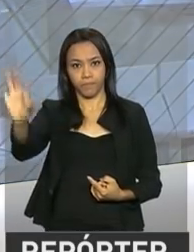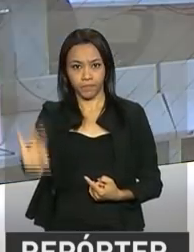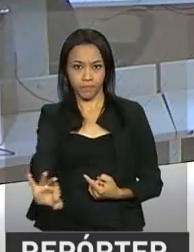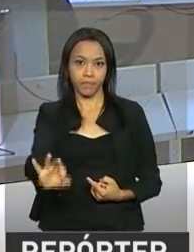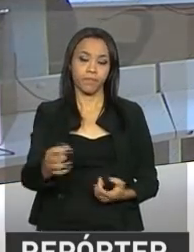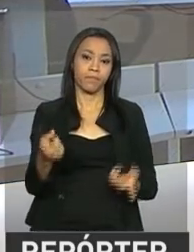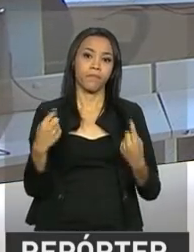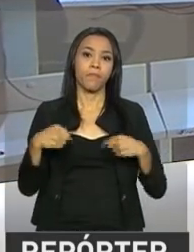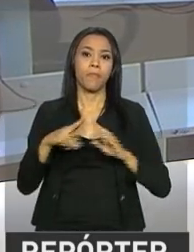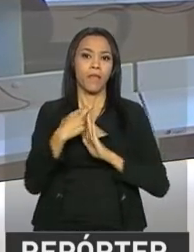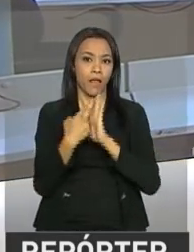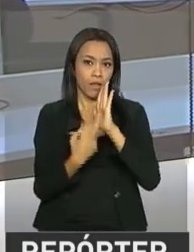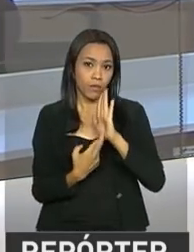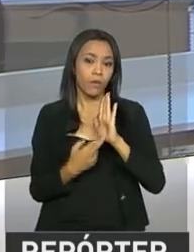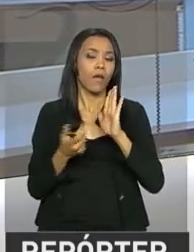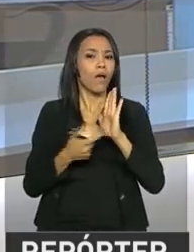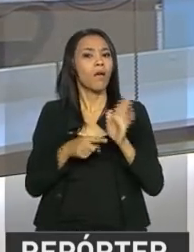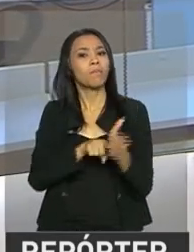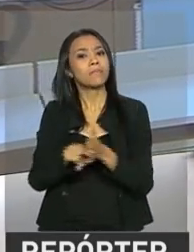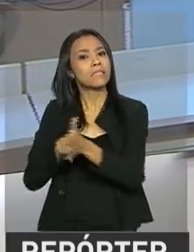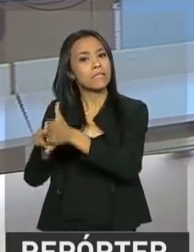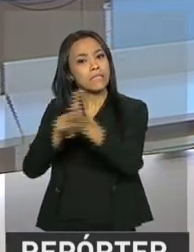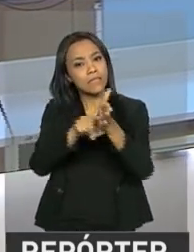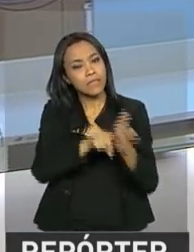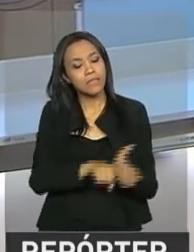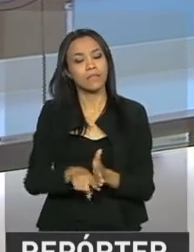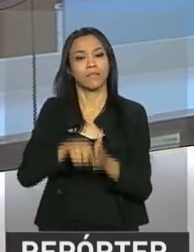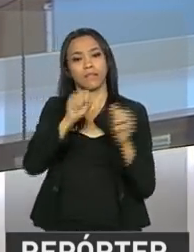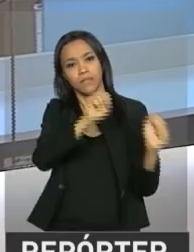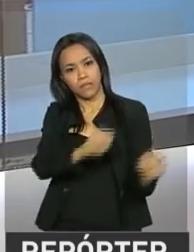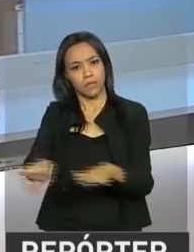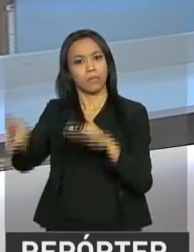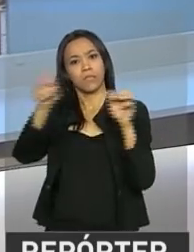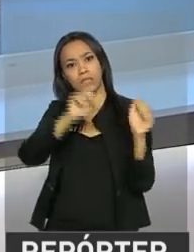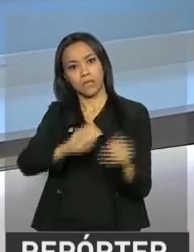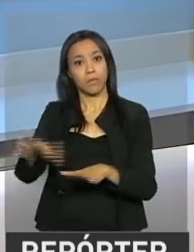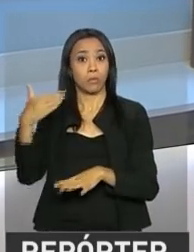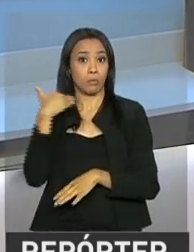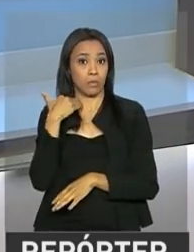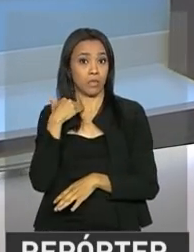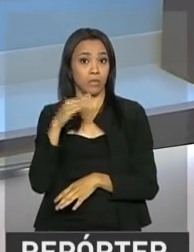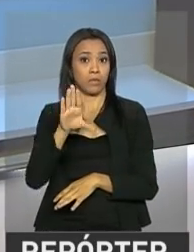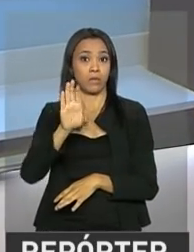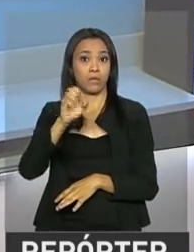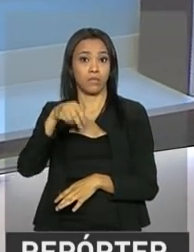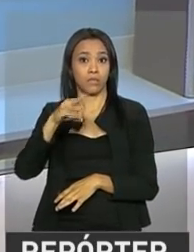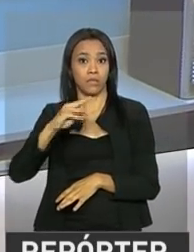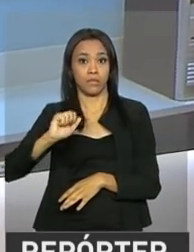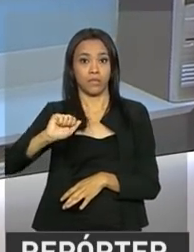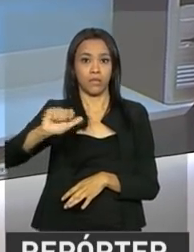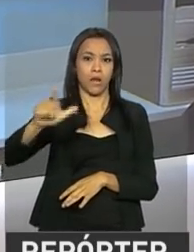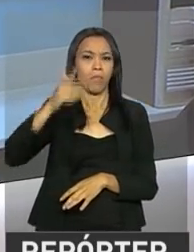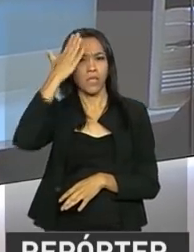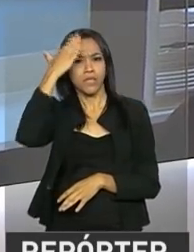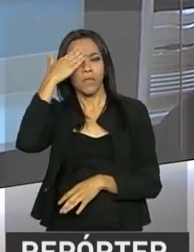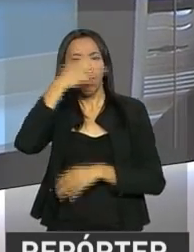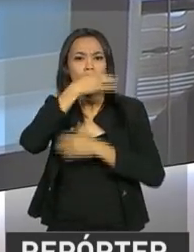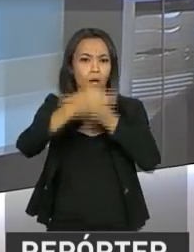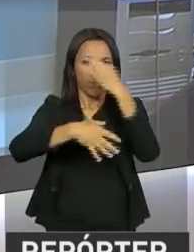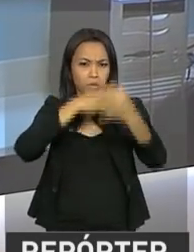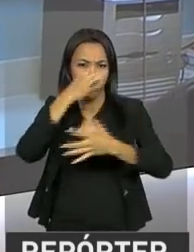4,93%. Esse relatório Focus é uma pesquisa feita toda semana pelo Banco Central para saber as estimativas de analistas de mais de